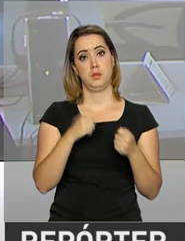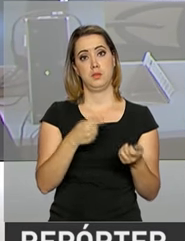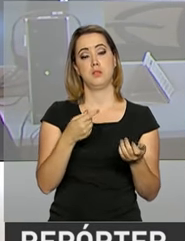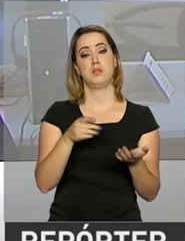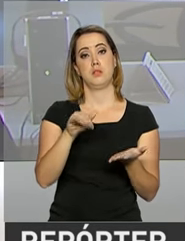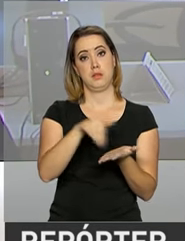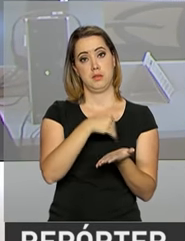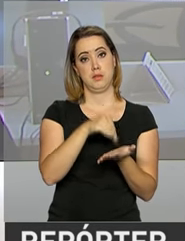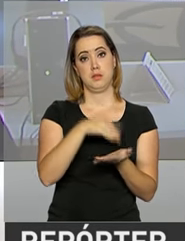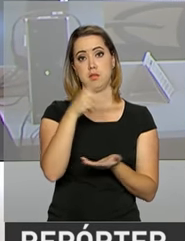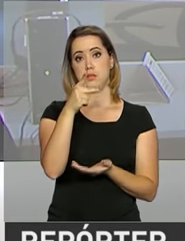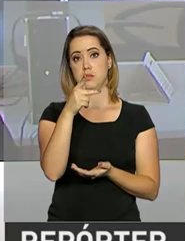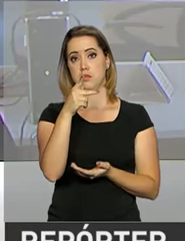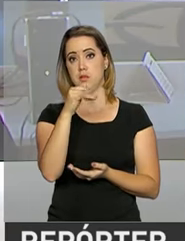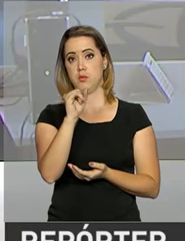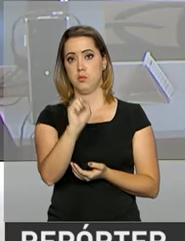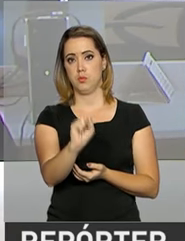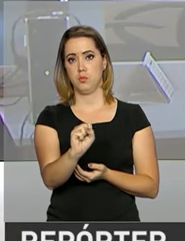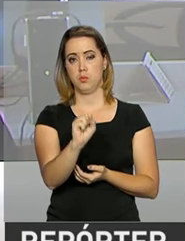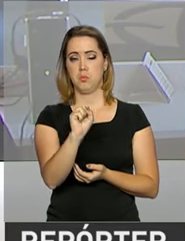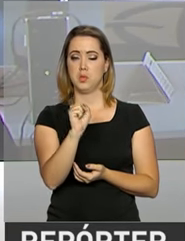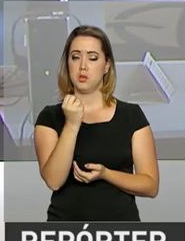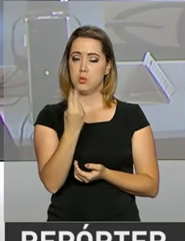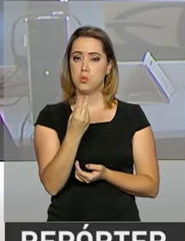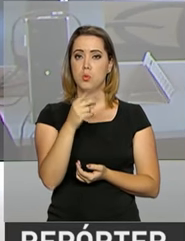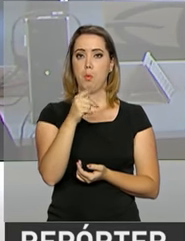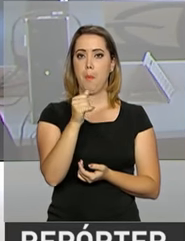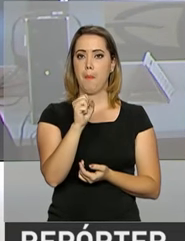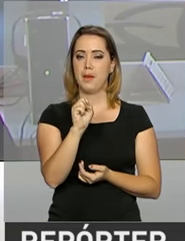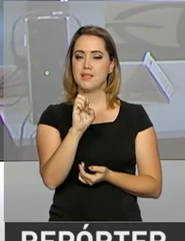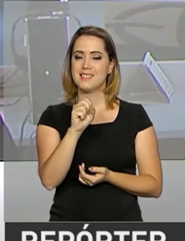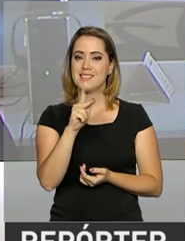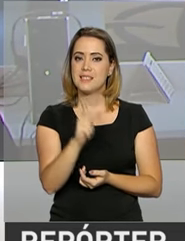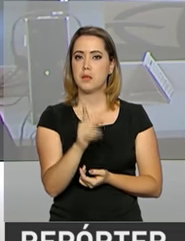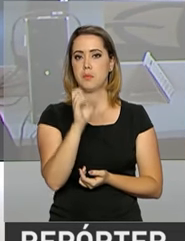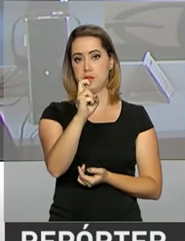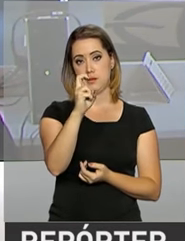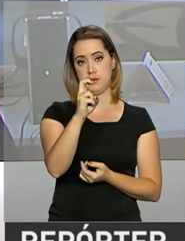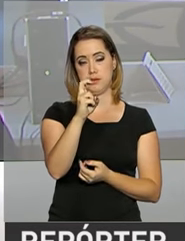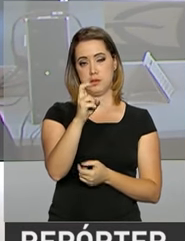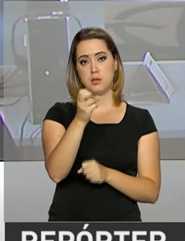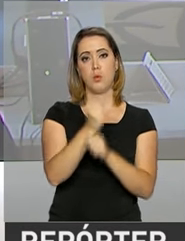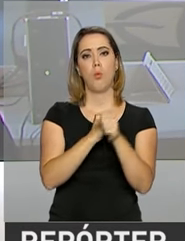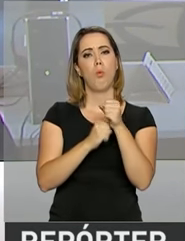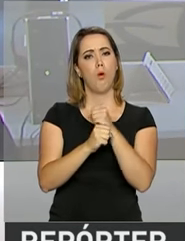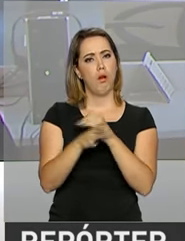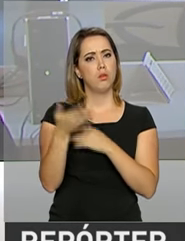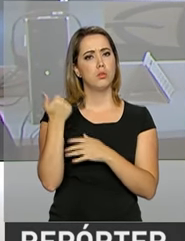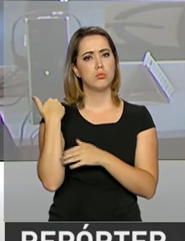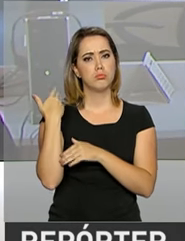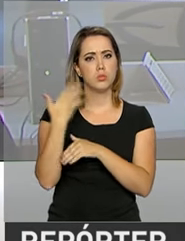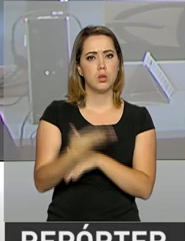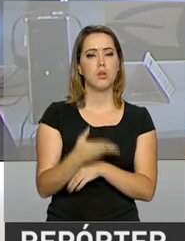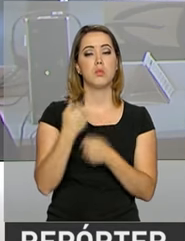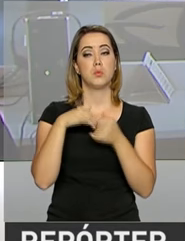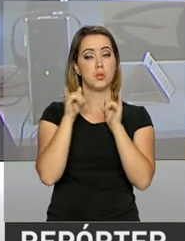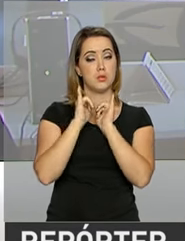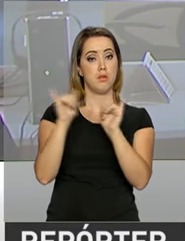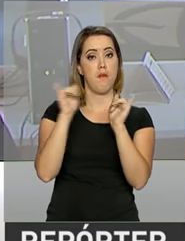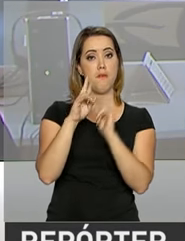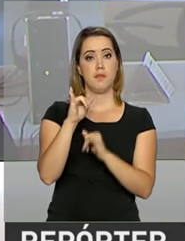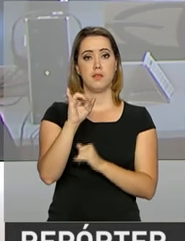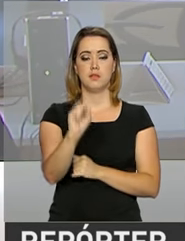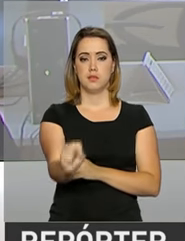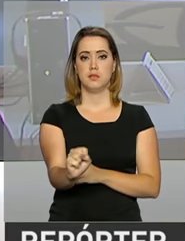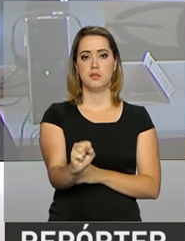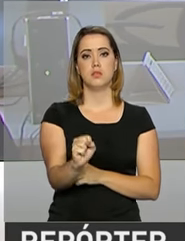pisp zep há pelo menos 5 anos e a empresa onde ele trabalha precisa ter informado seus dados corretamente na relação anual de informação